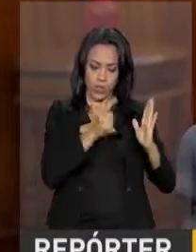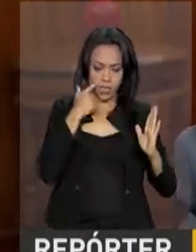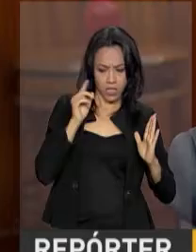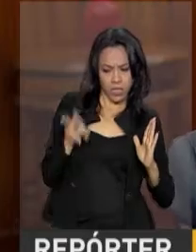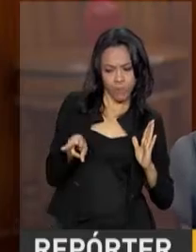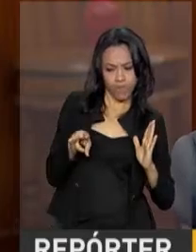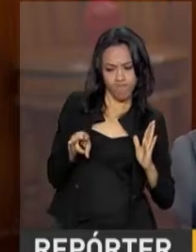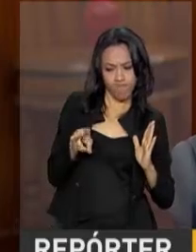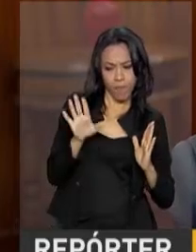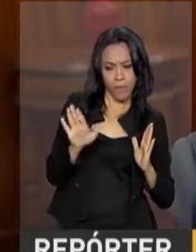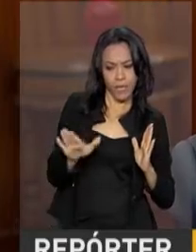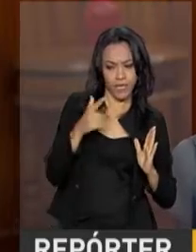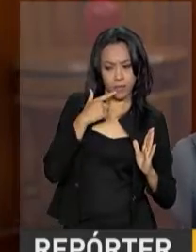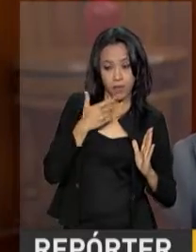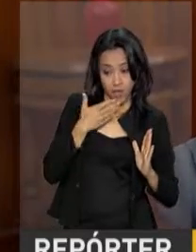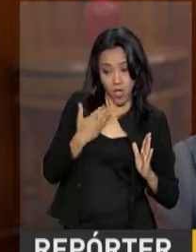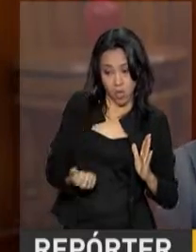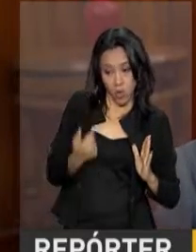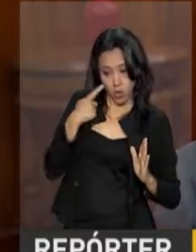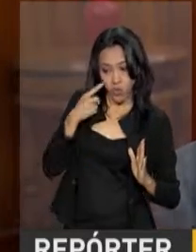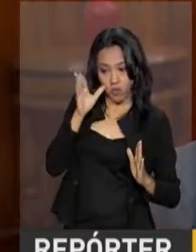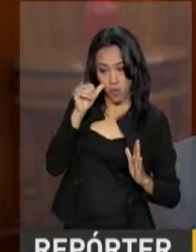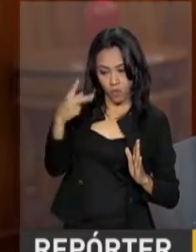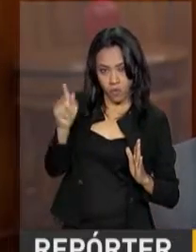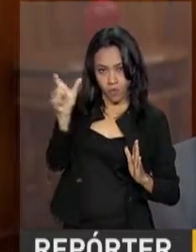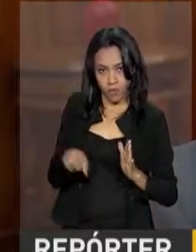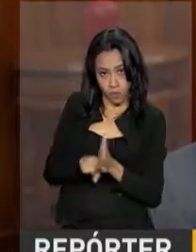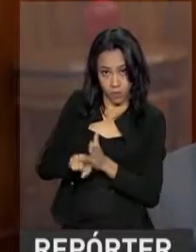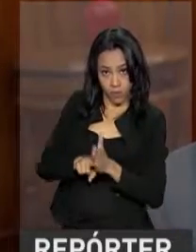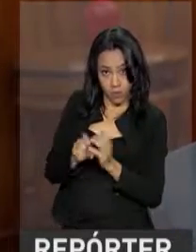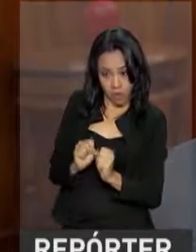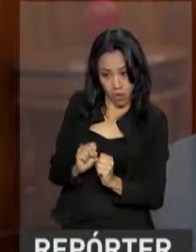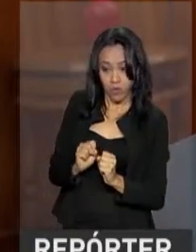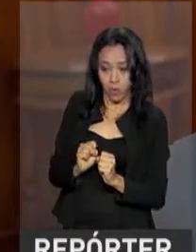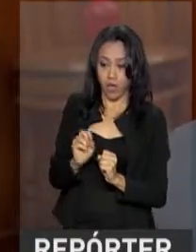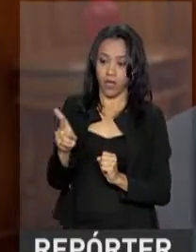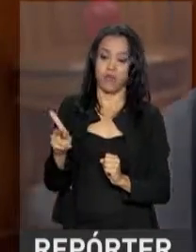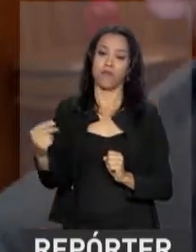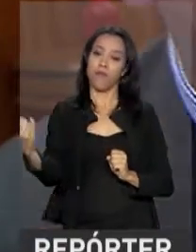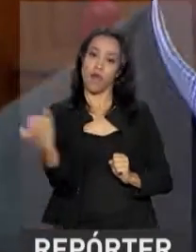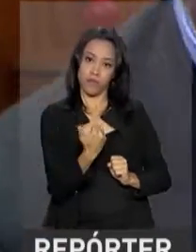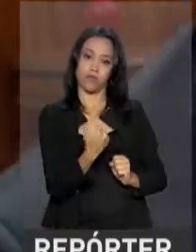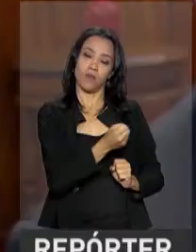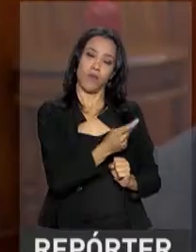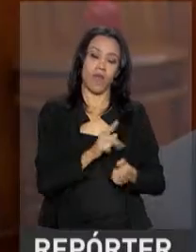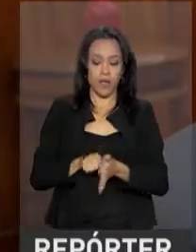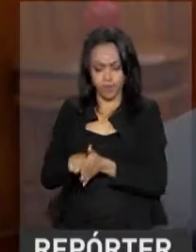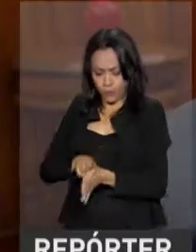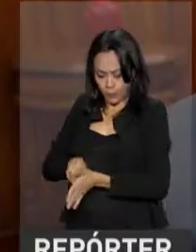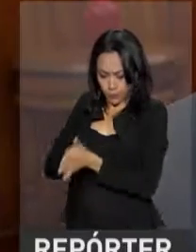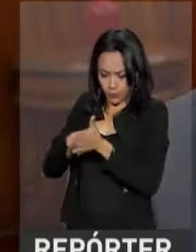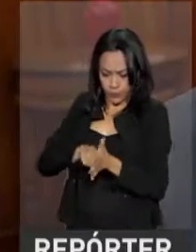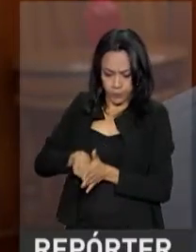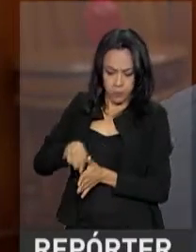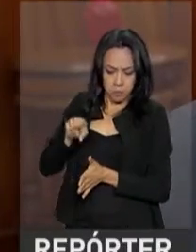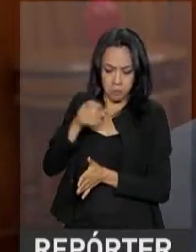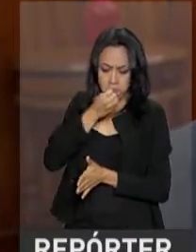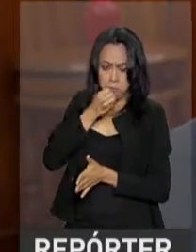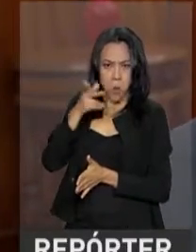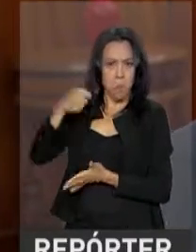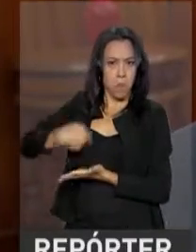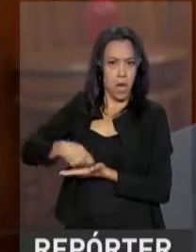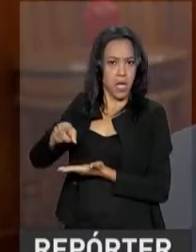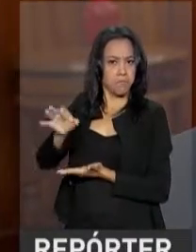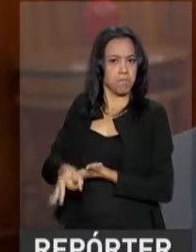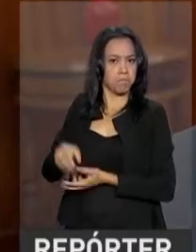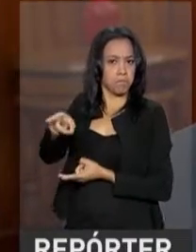ele vai precisar do consentimento explícito o que a gente está fazendo mais transparência aquilo que importa que a nota de crédito e